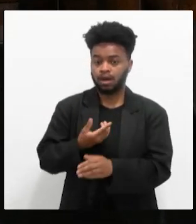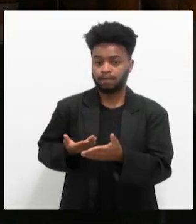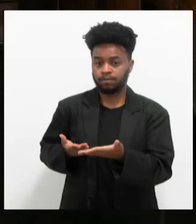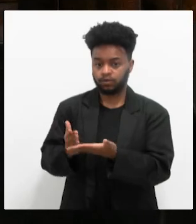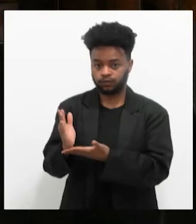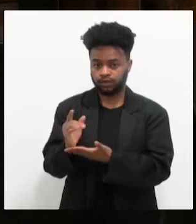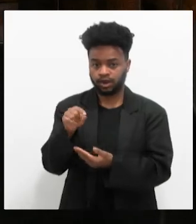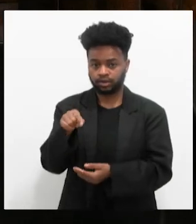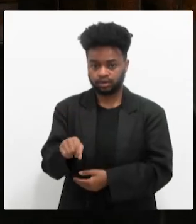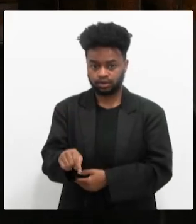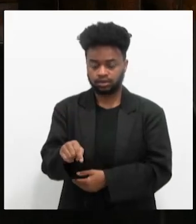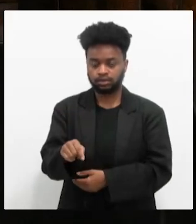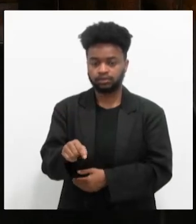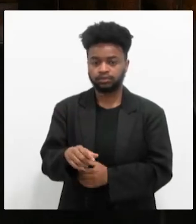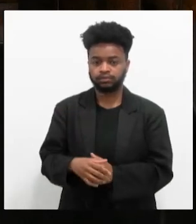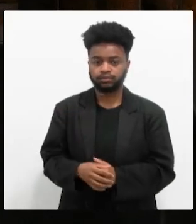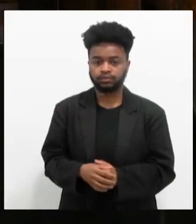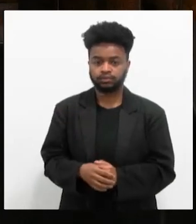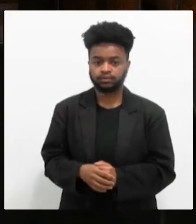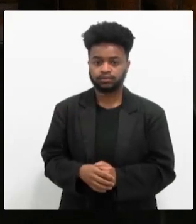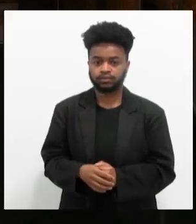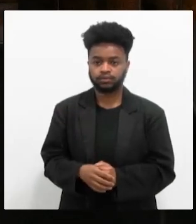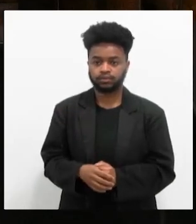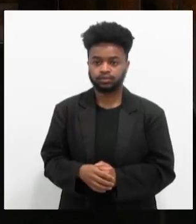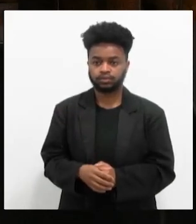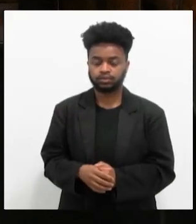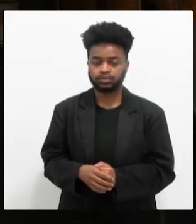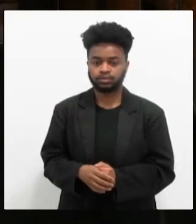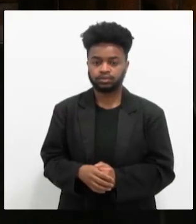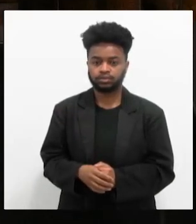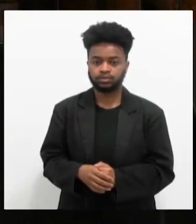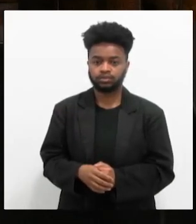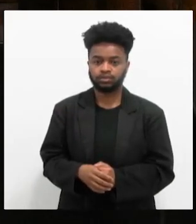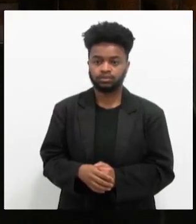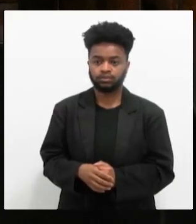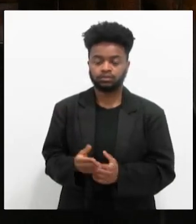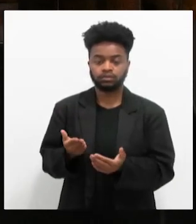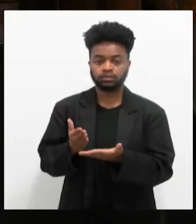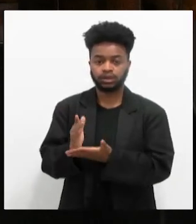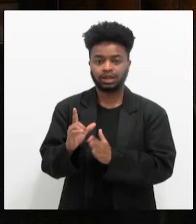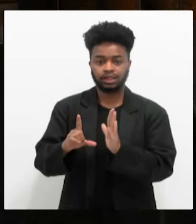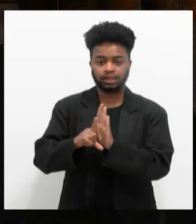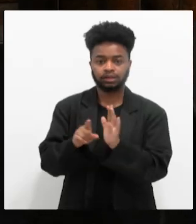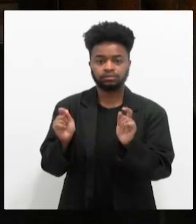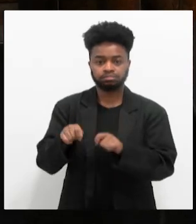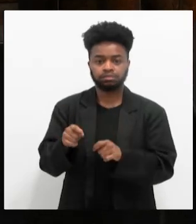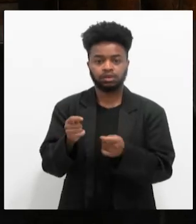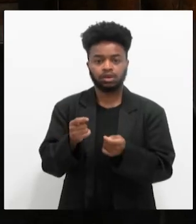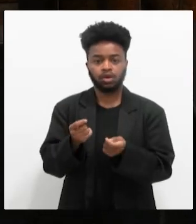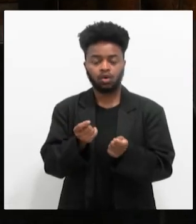aqui uma lei para que ele fosse gerido